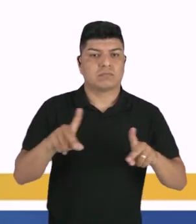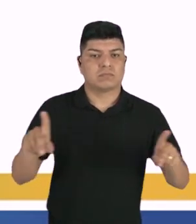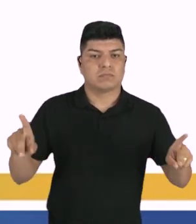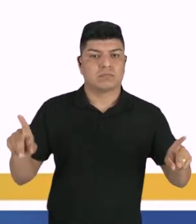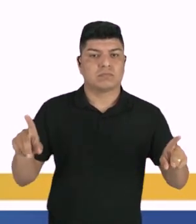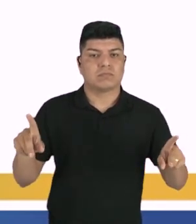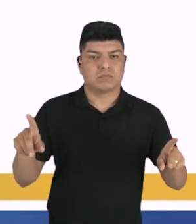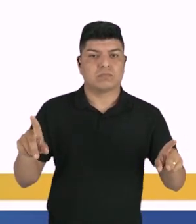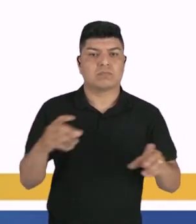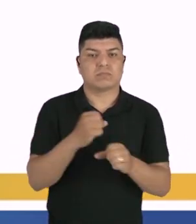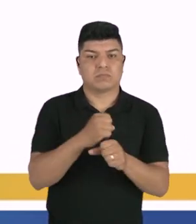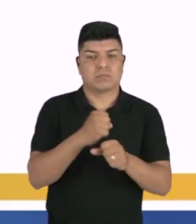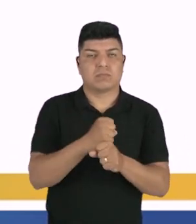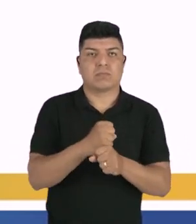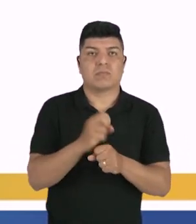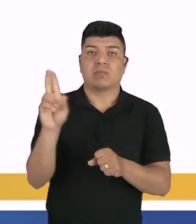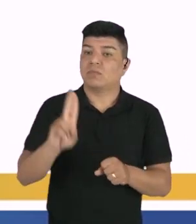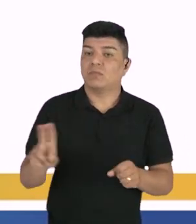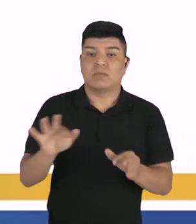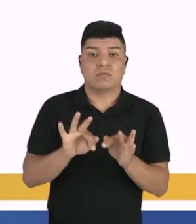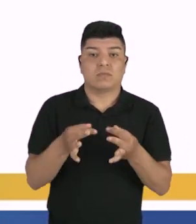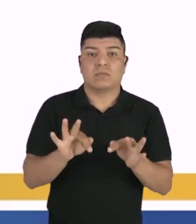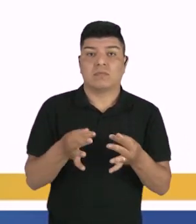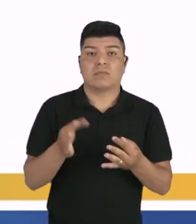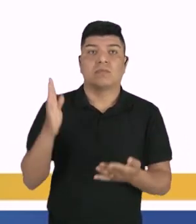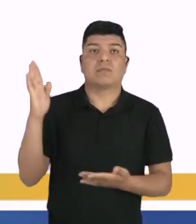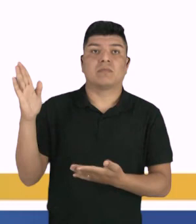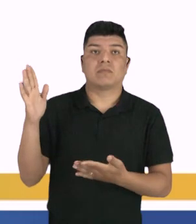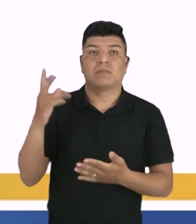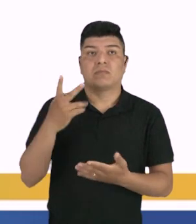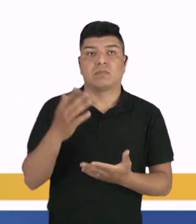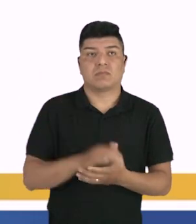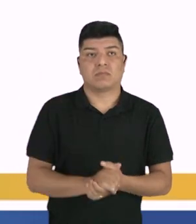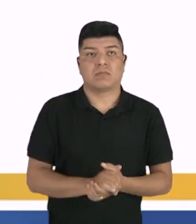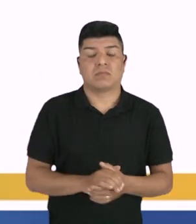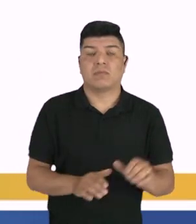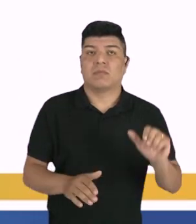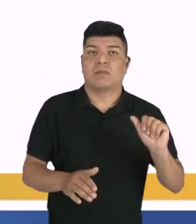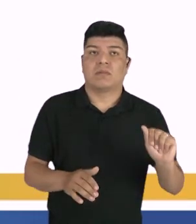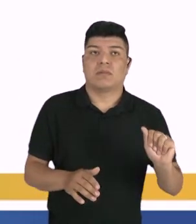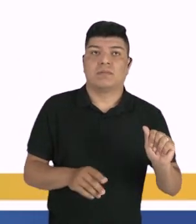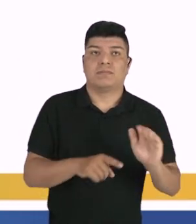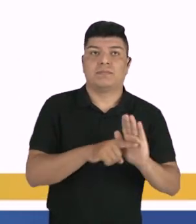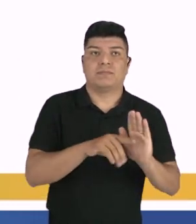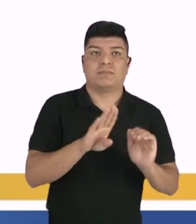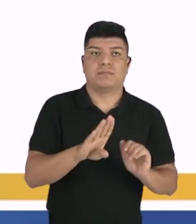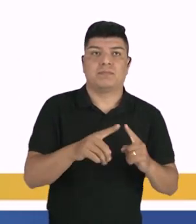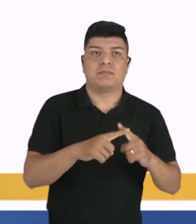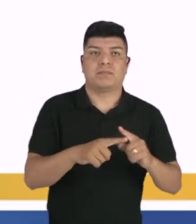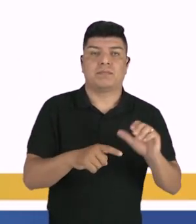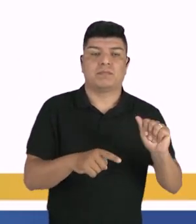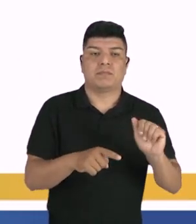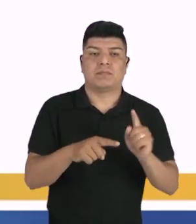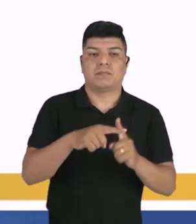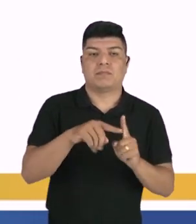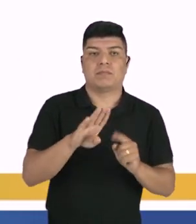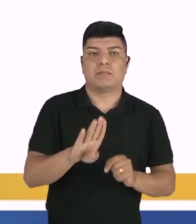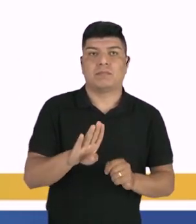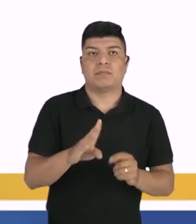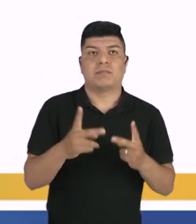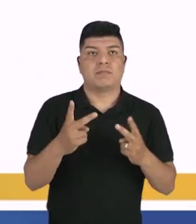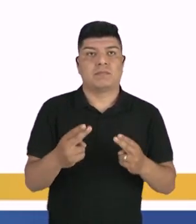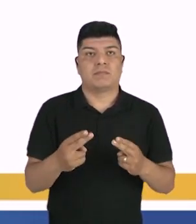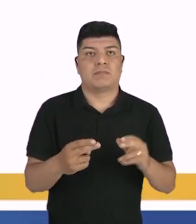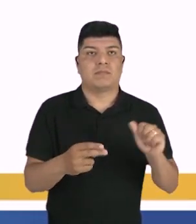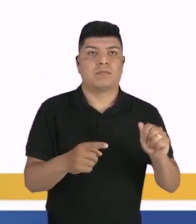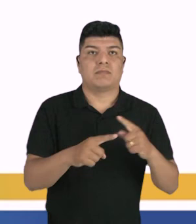pela soma. Gente, eu vou aplicar simplesmente a propriedade do chuveirinho. Então, olha o que vai acontecer. A menos B multiplicado por A mais B